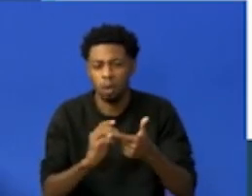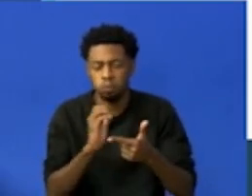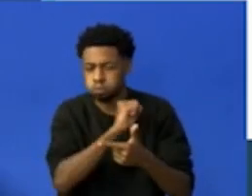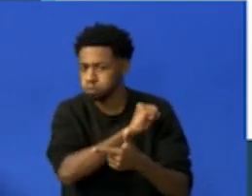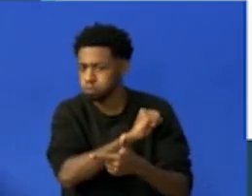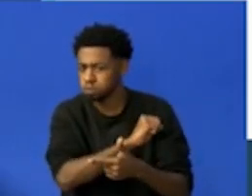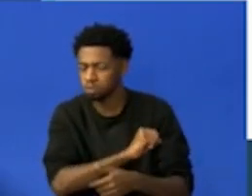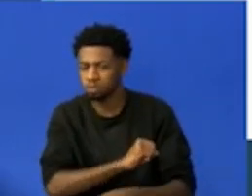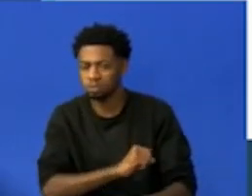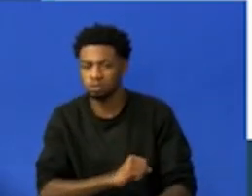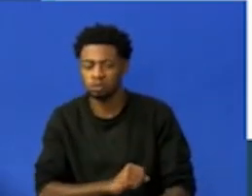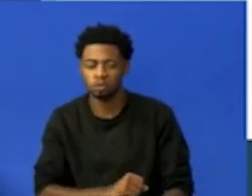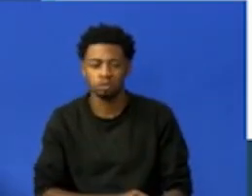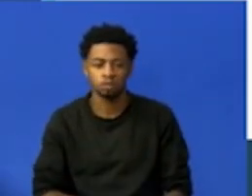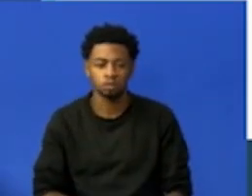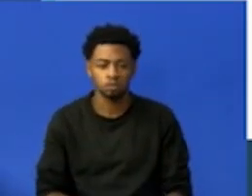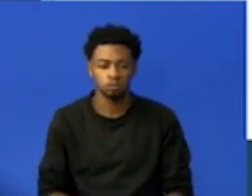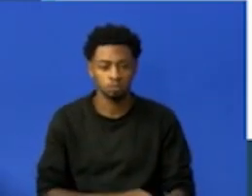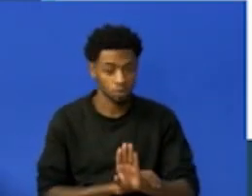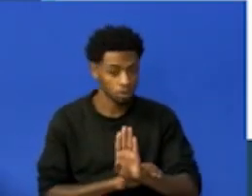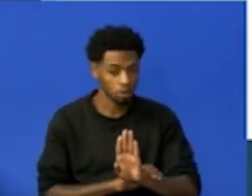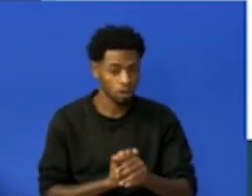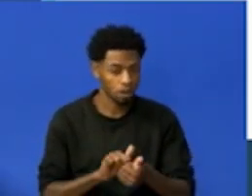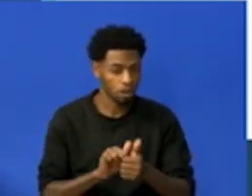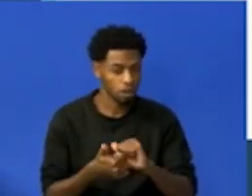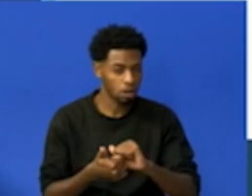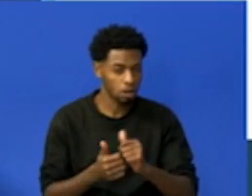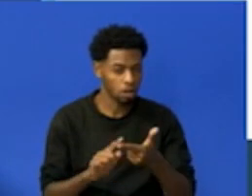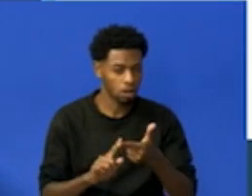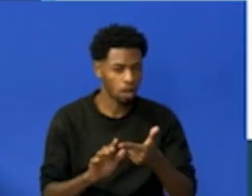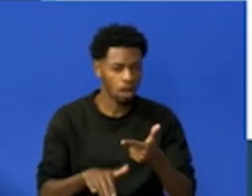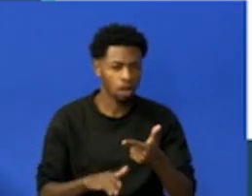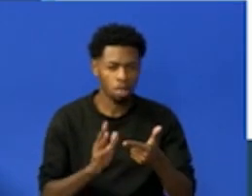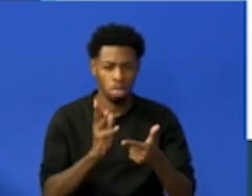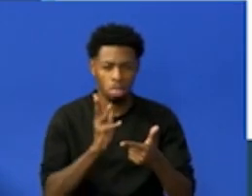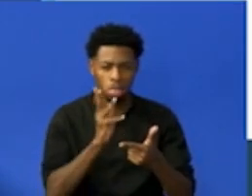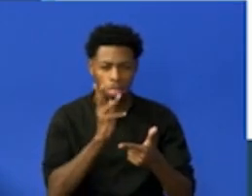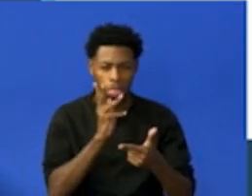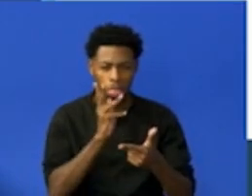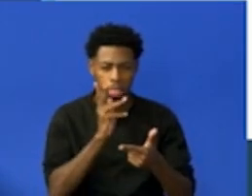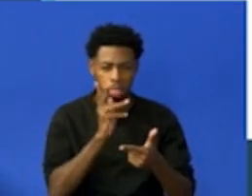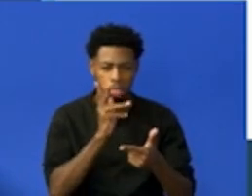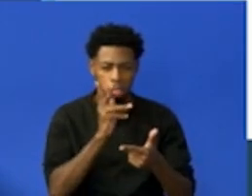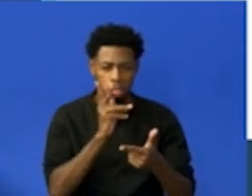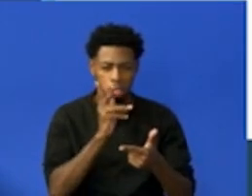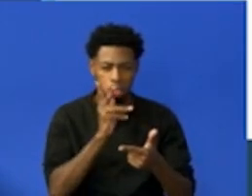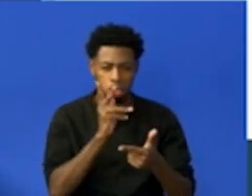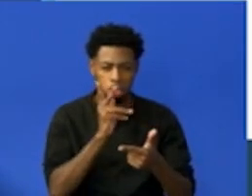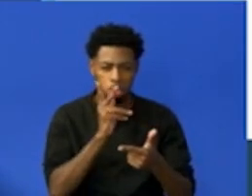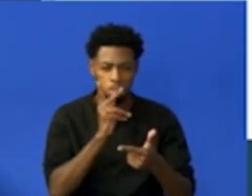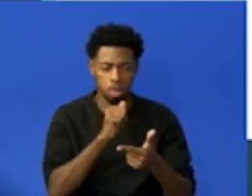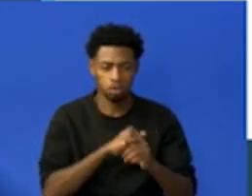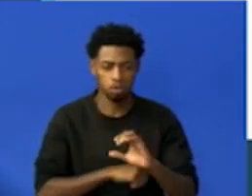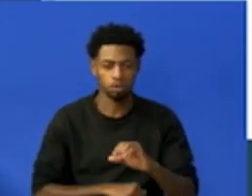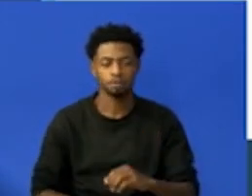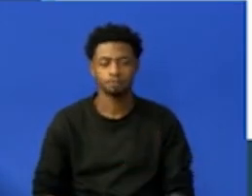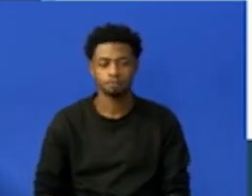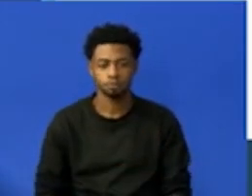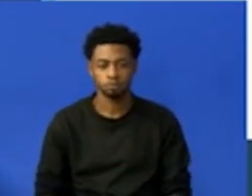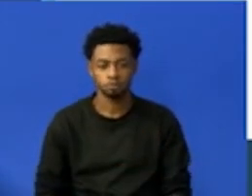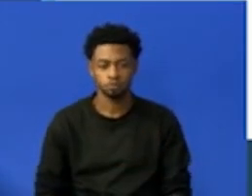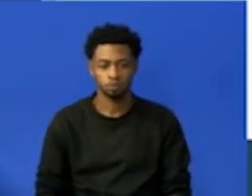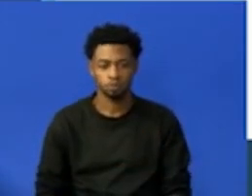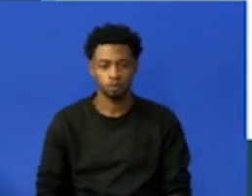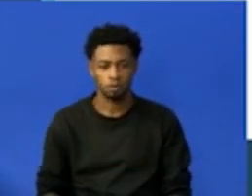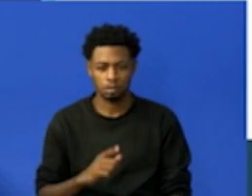rápido. Alternativa B, adaptado e lento. Alternativa C, inconsistente e